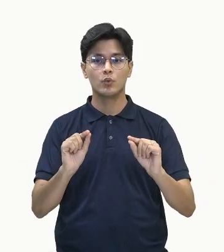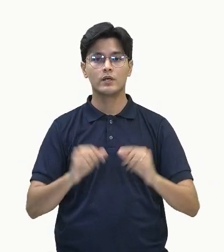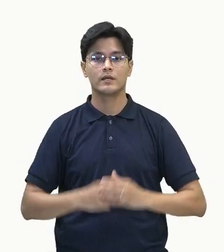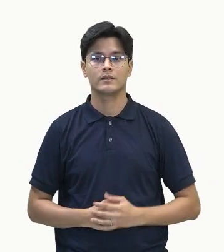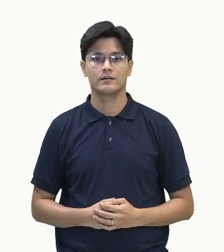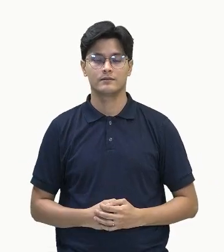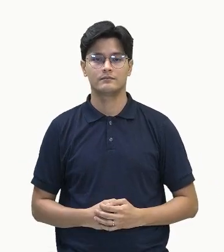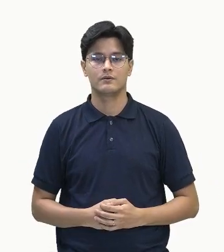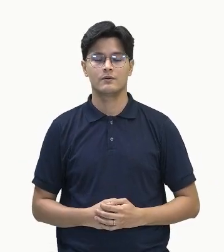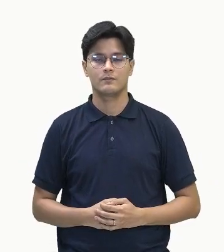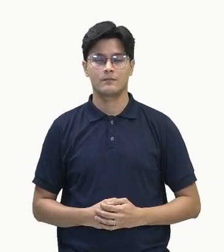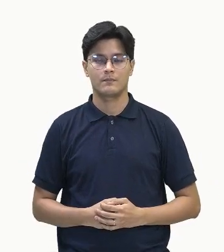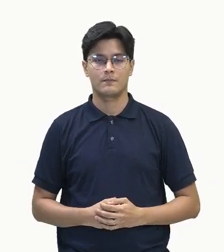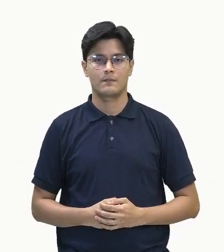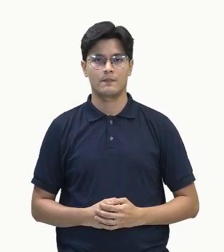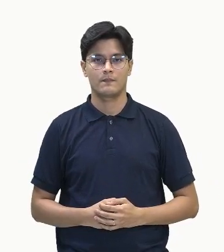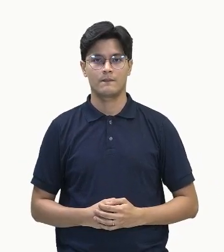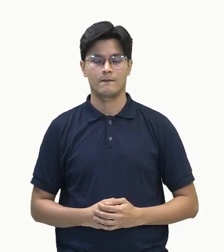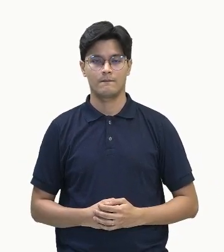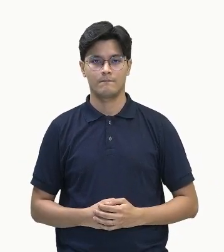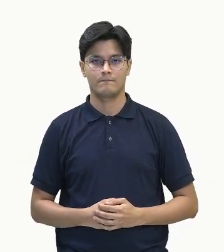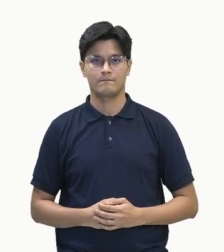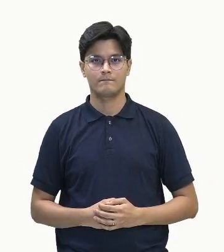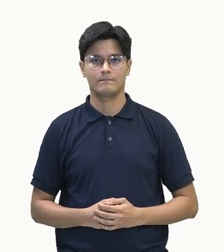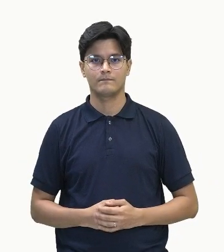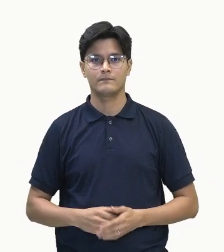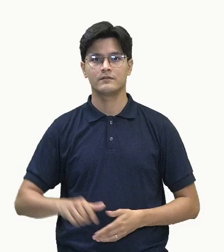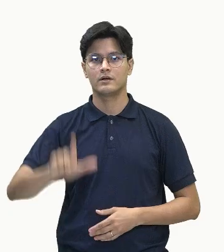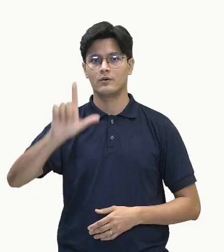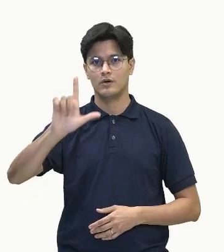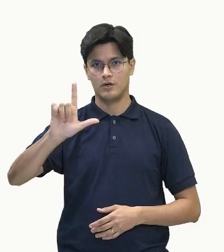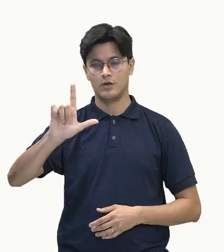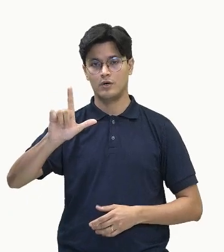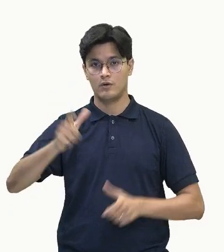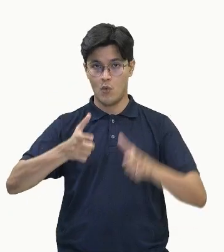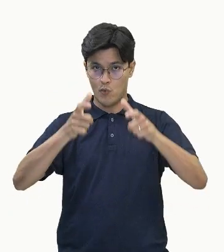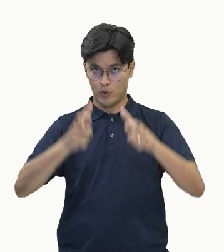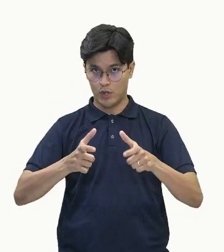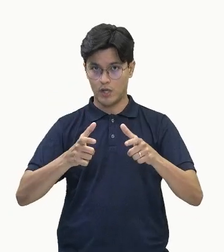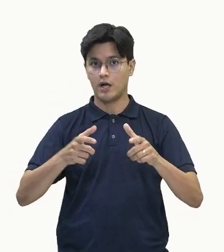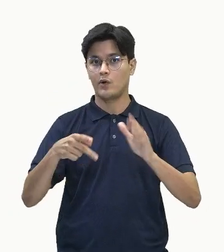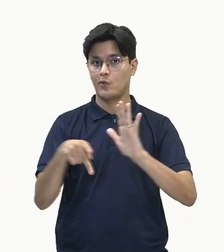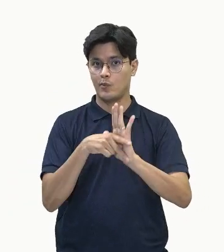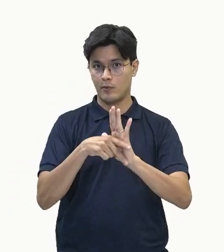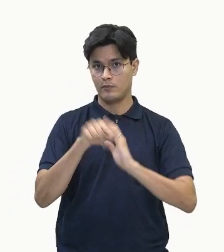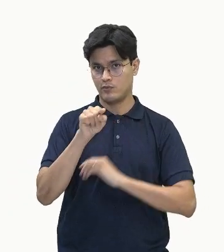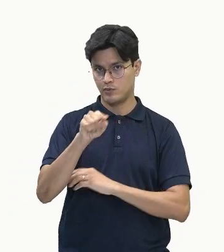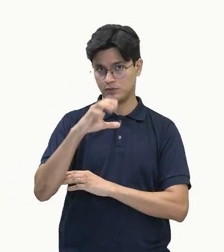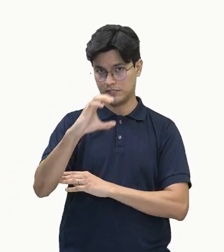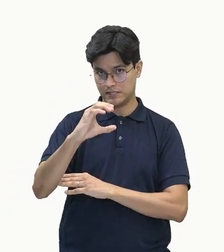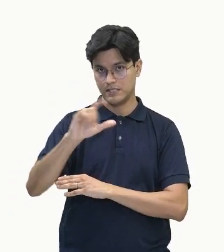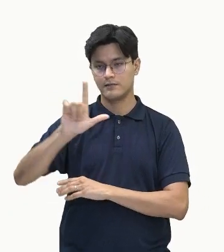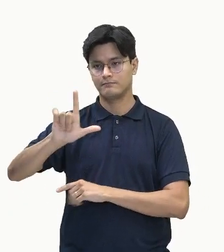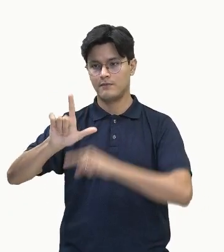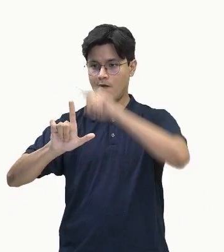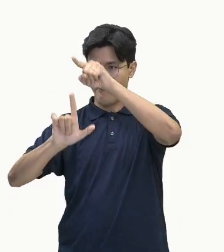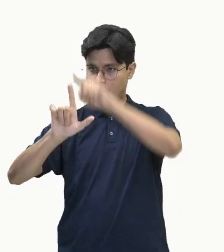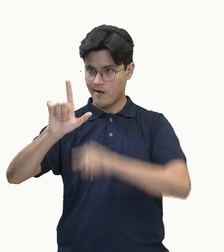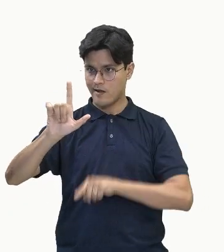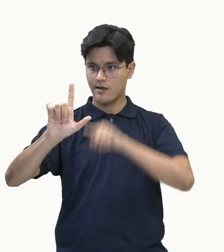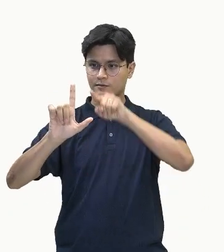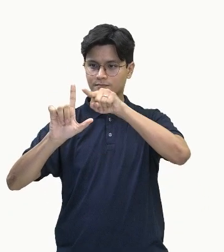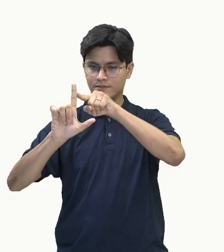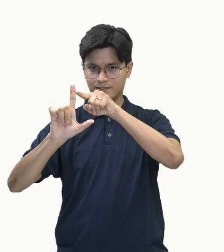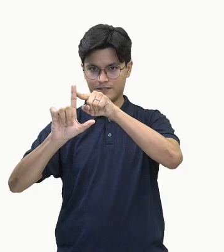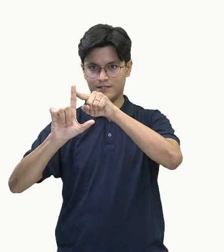C, obrigatoriamente, tem que se localizar bem em cima do eixo. Nesse caso, do